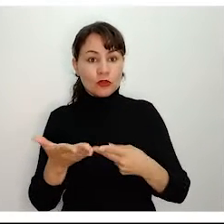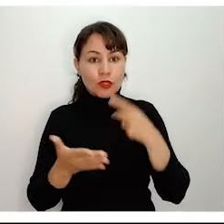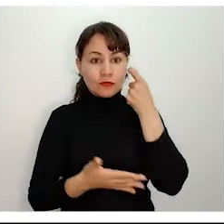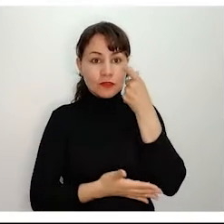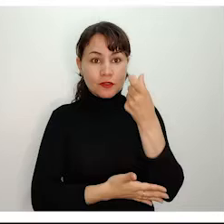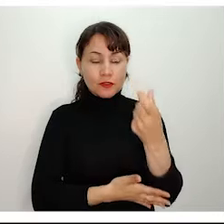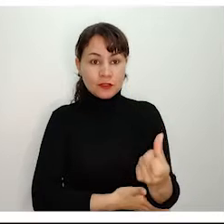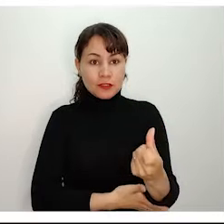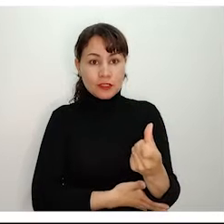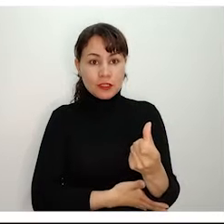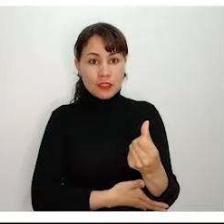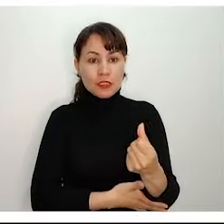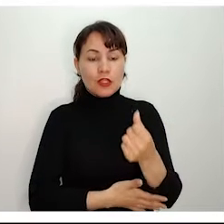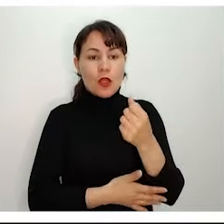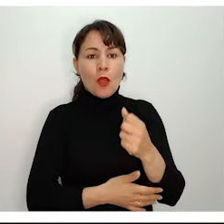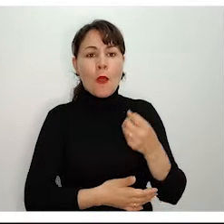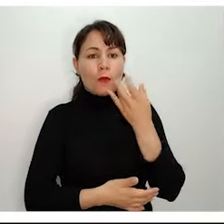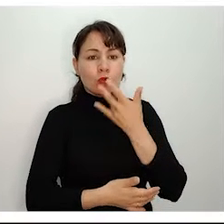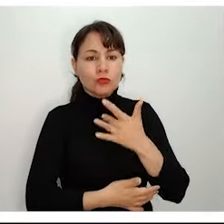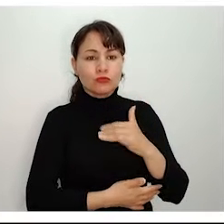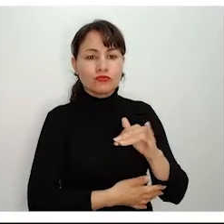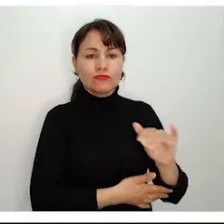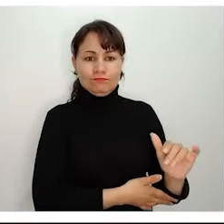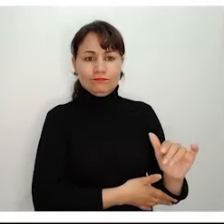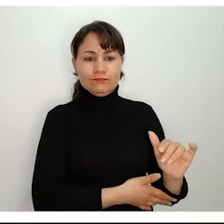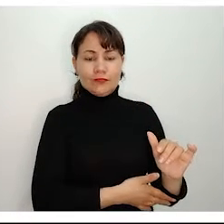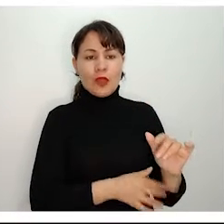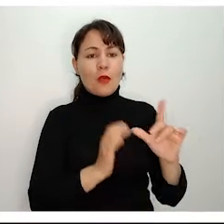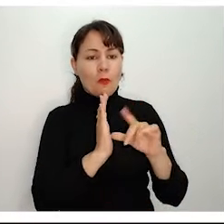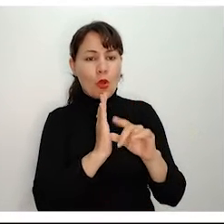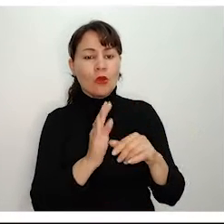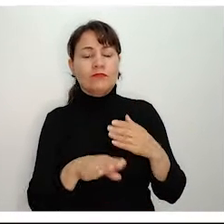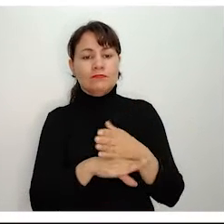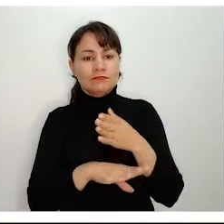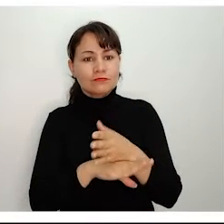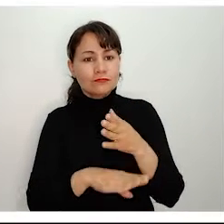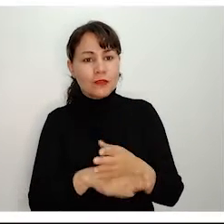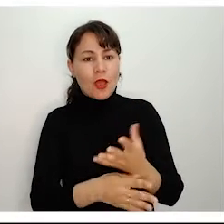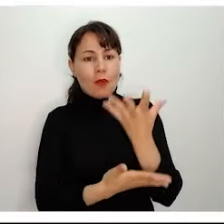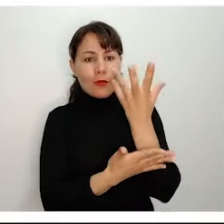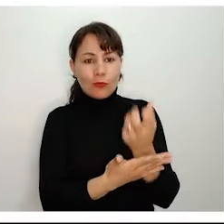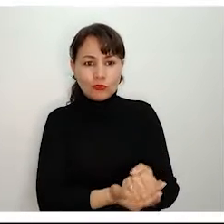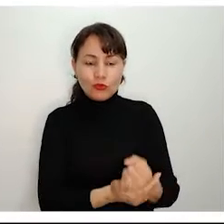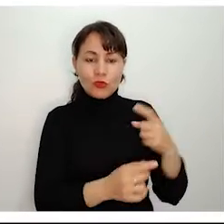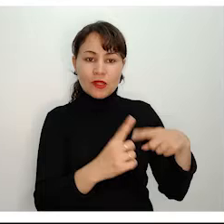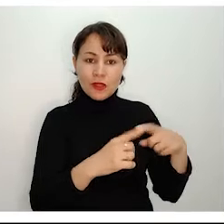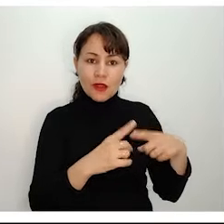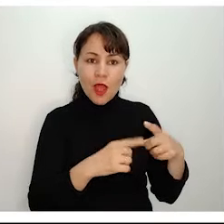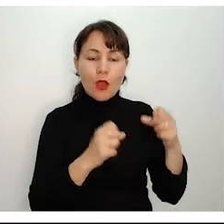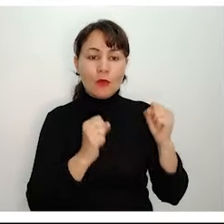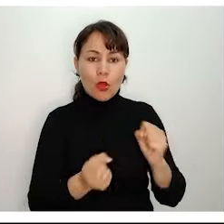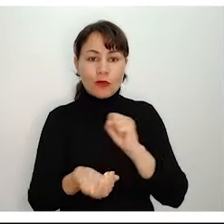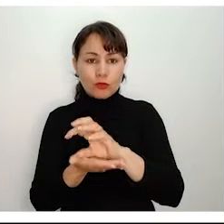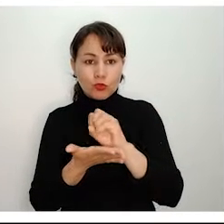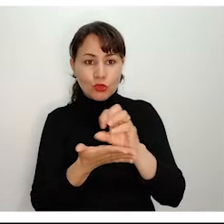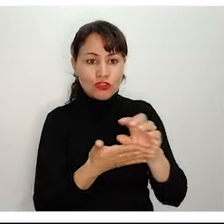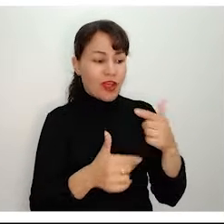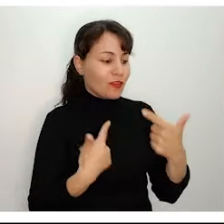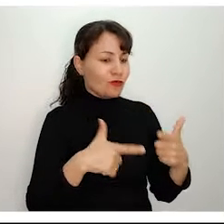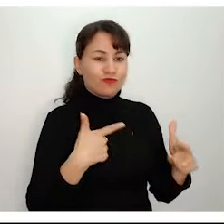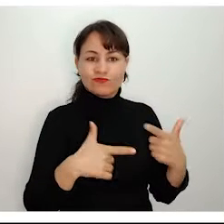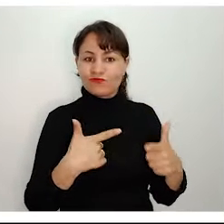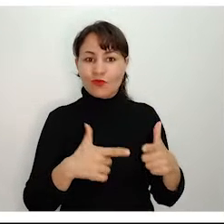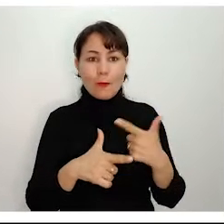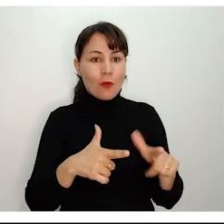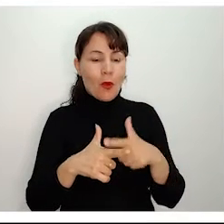projeto muito interessante, que se chama Projeto pela Primeira Infância. Vocês podem acessar depois para baixar o material, ele é